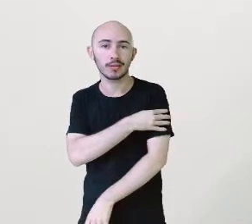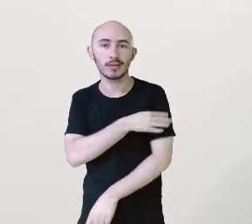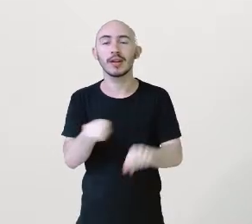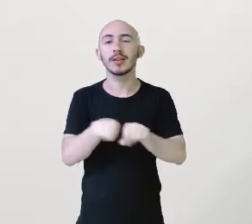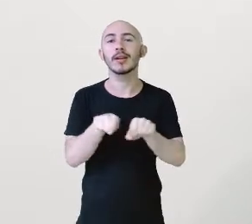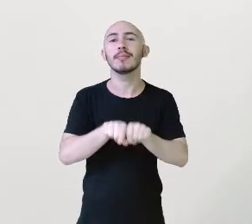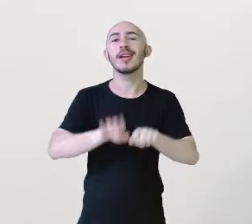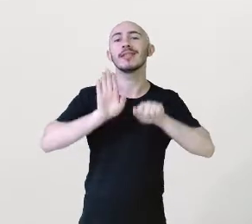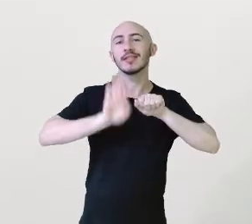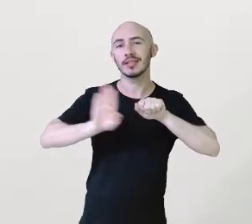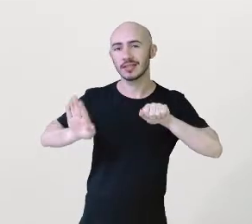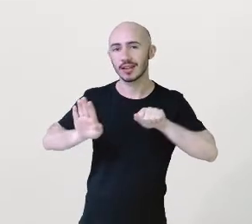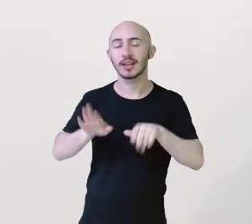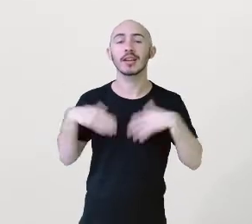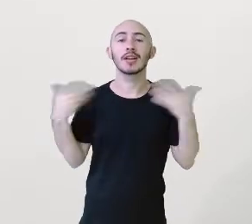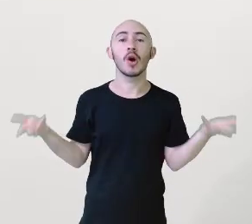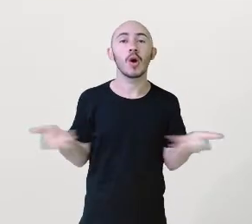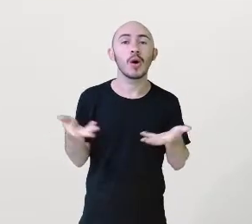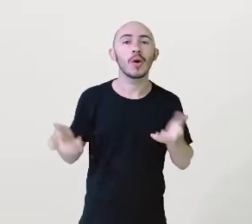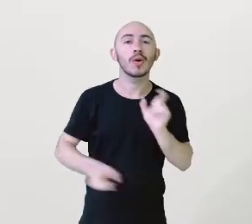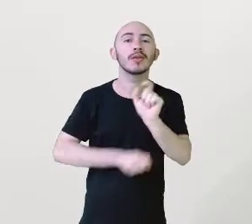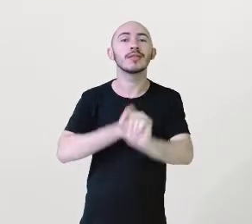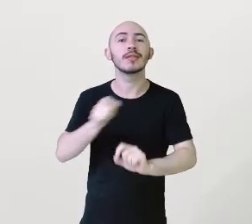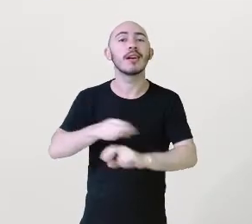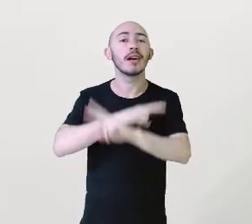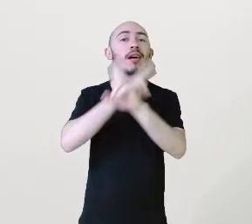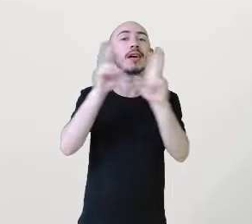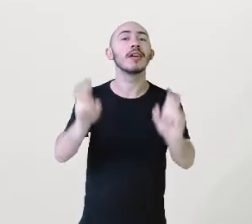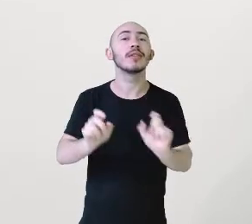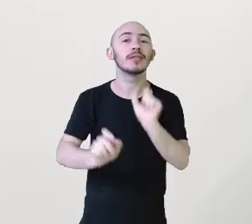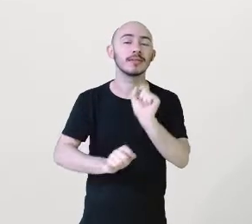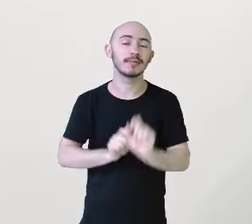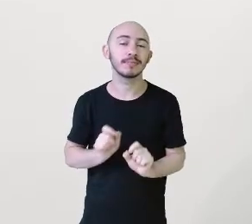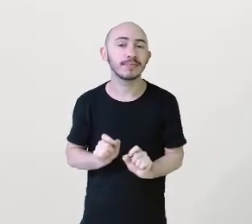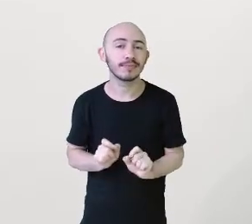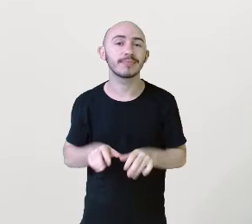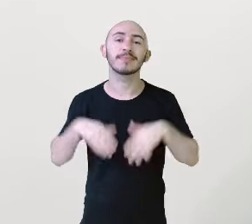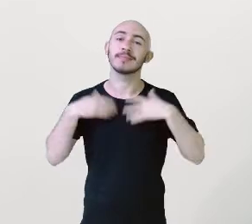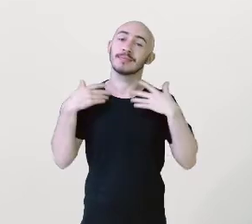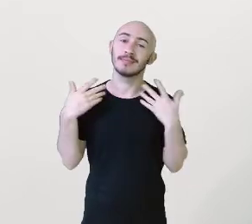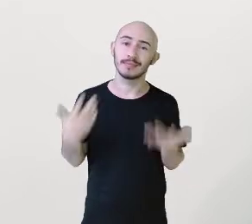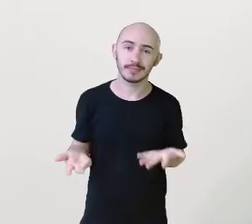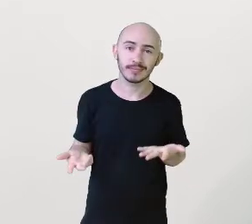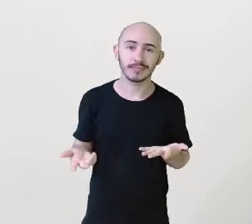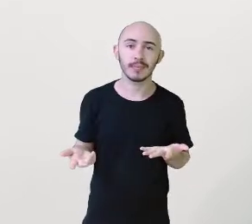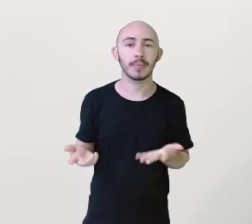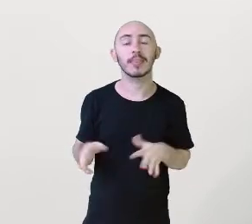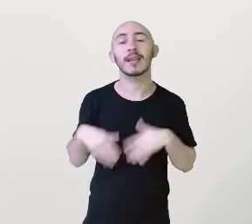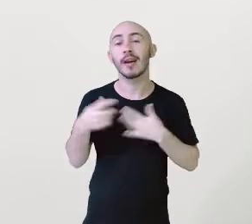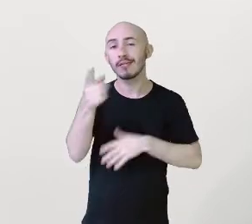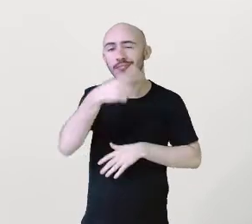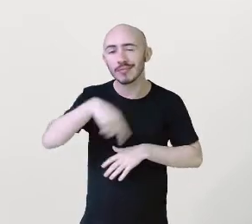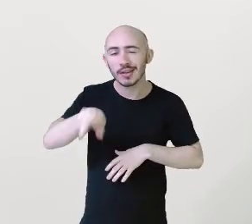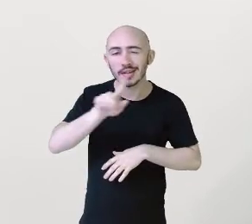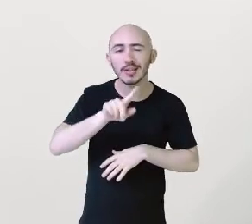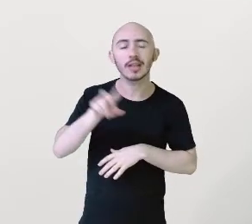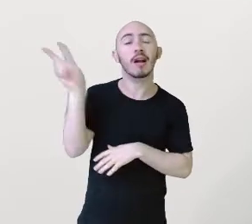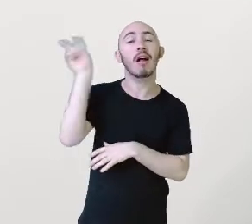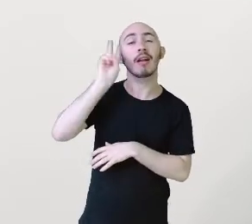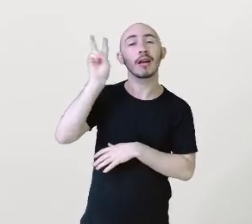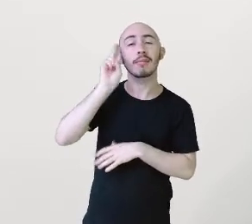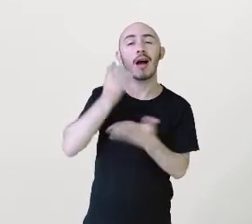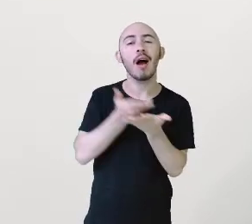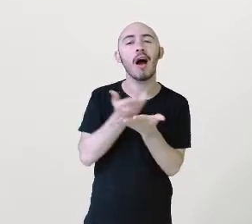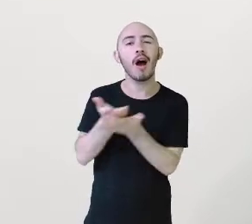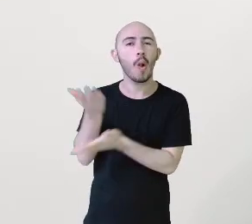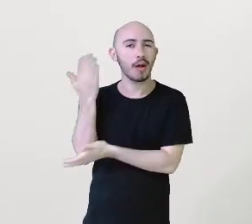Então hoje, na nossa aula de língua portuguesa, nós iremos trabalhar um assunto que vai resgatar algumas das aulas que a